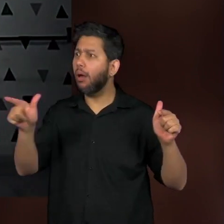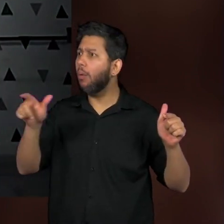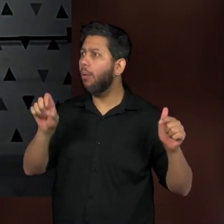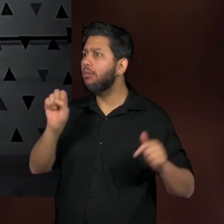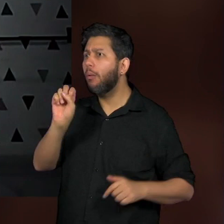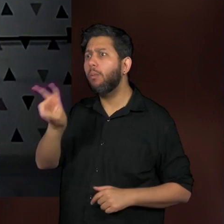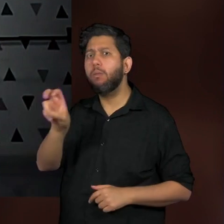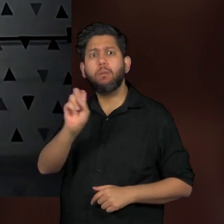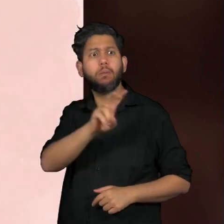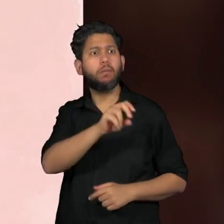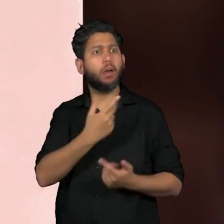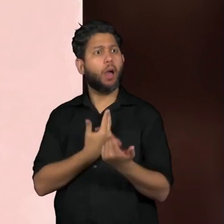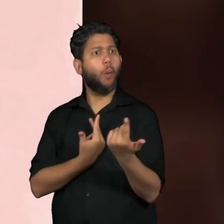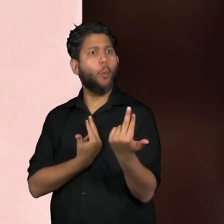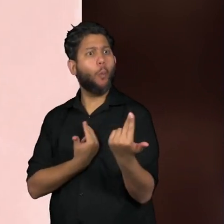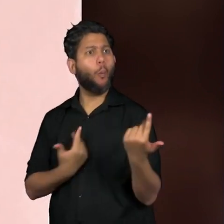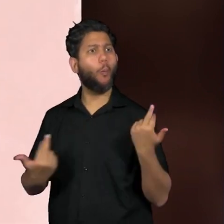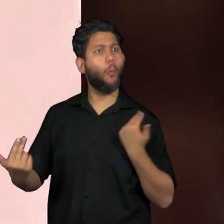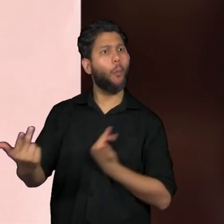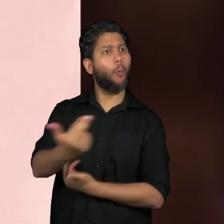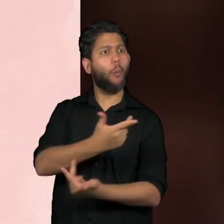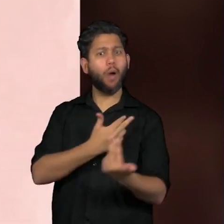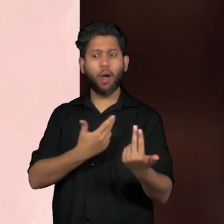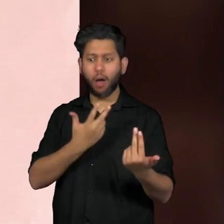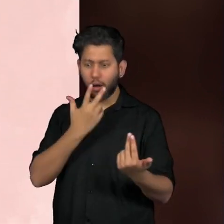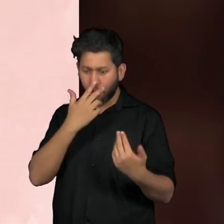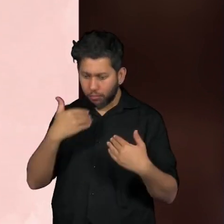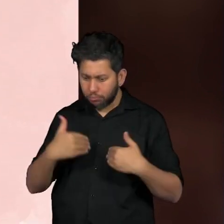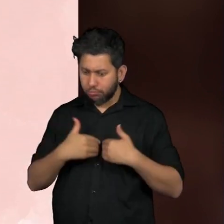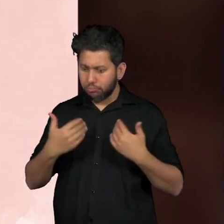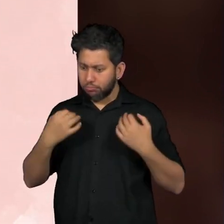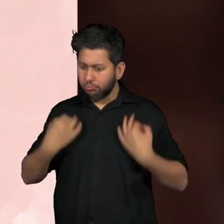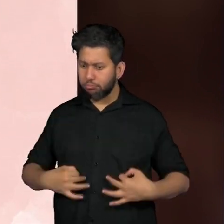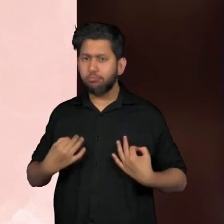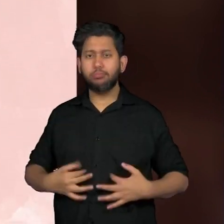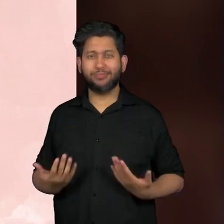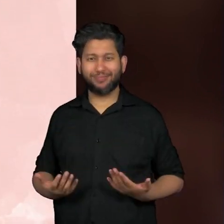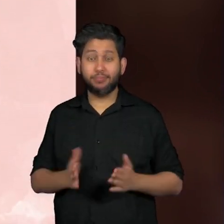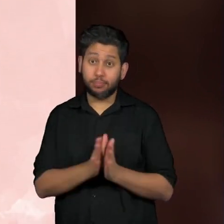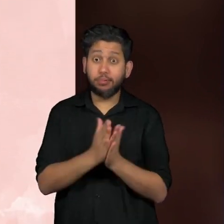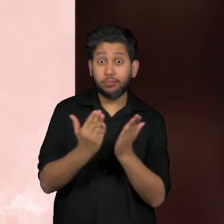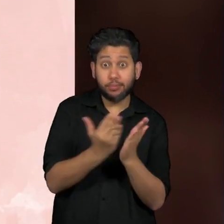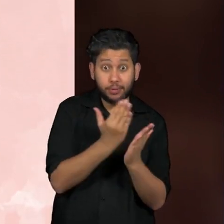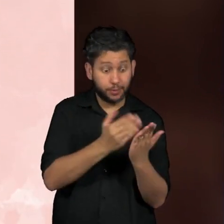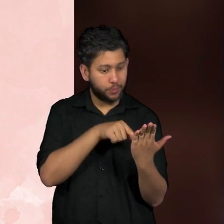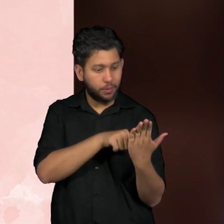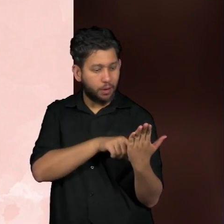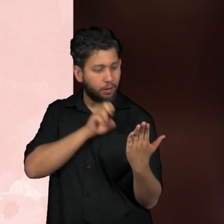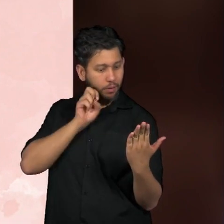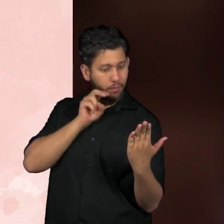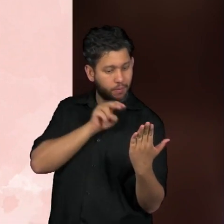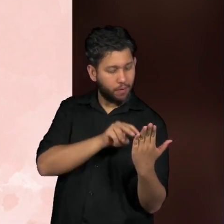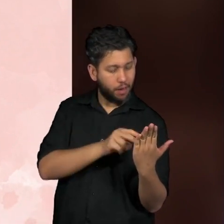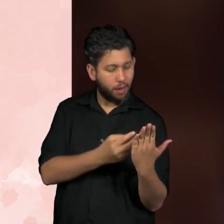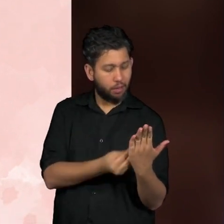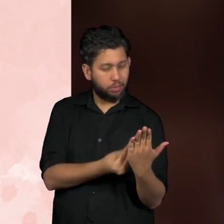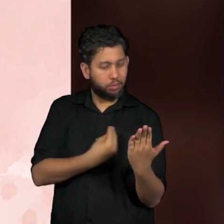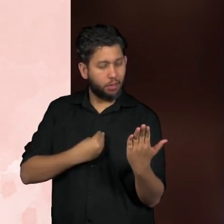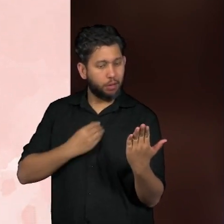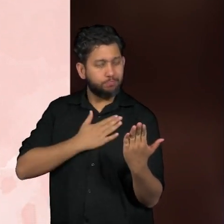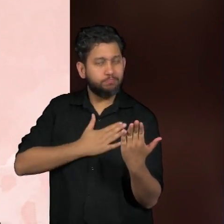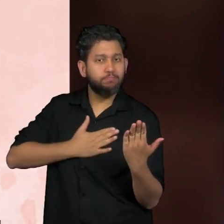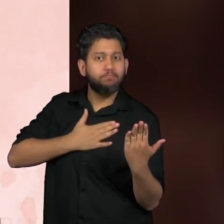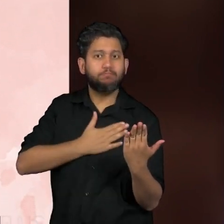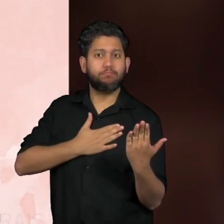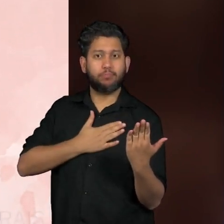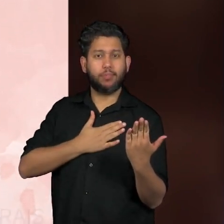outras escritoras, a gente se identifica. Acredito que o livro Guerreiras da Ancestralidade me incentivou, não só como